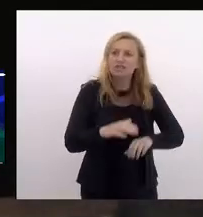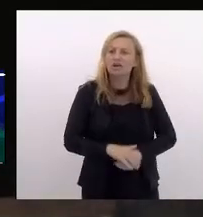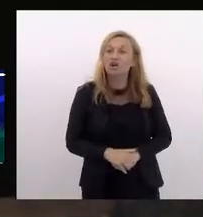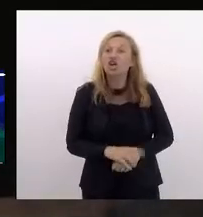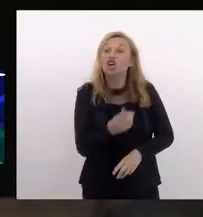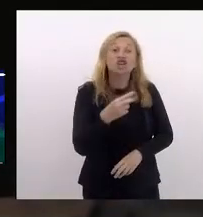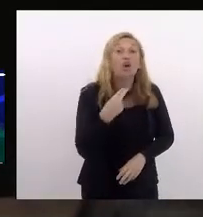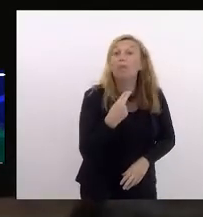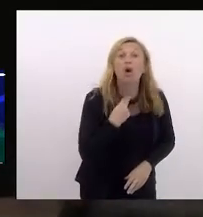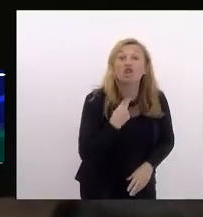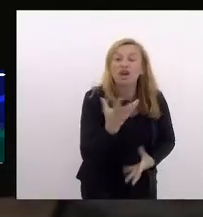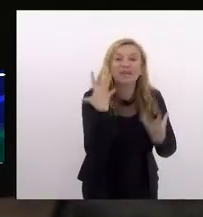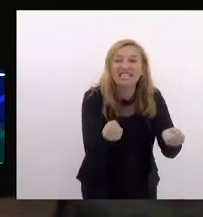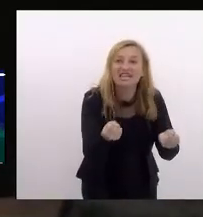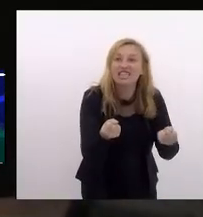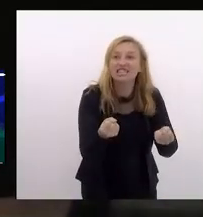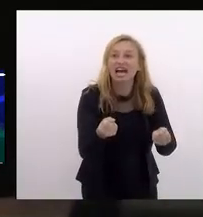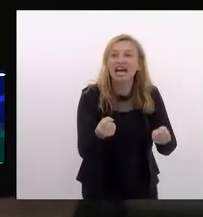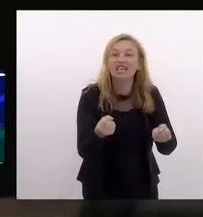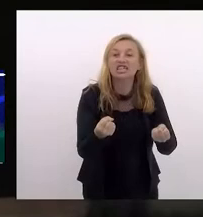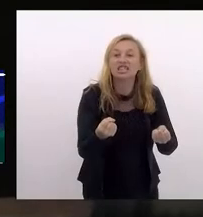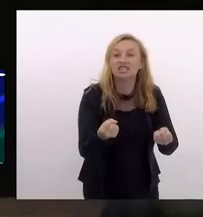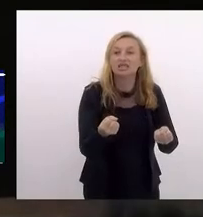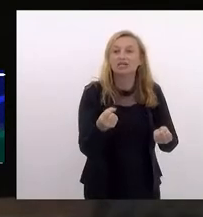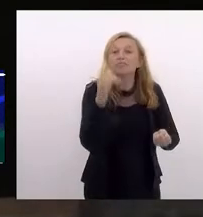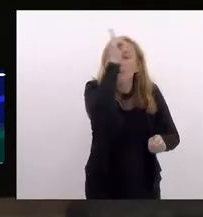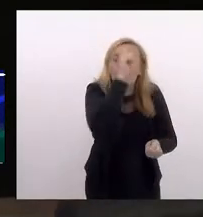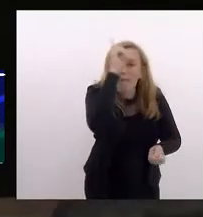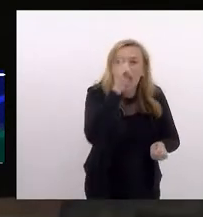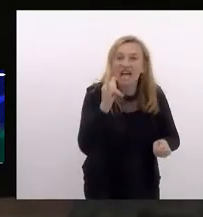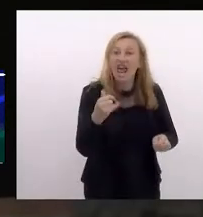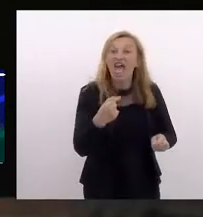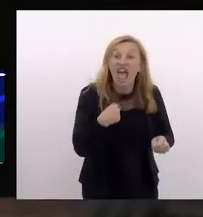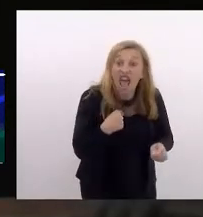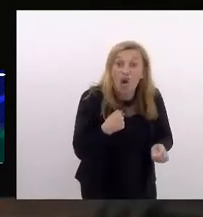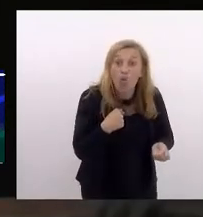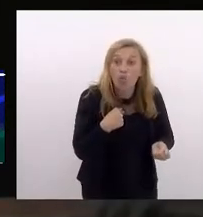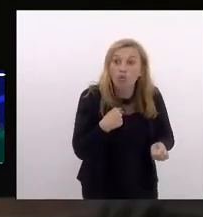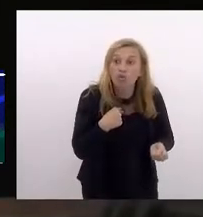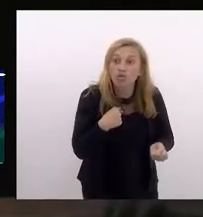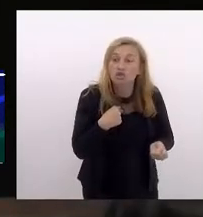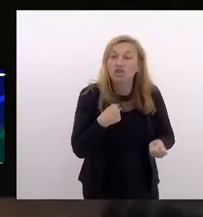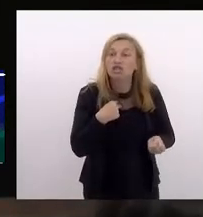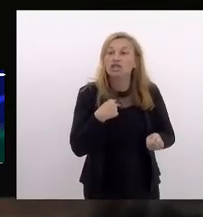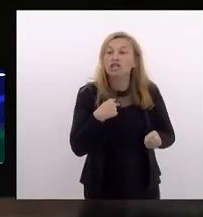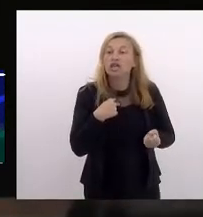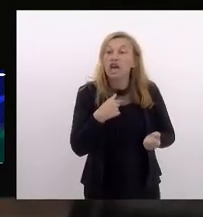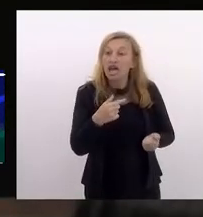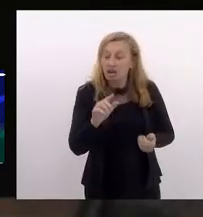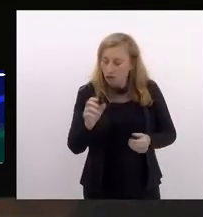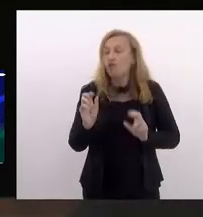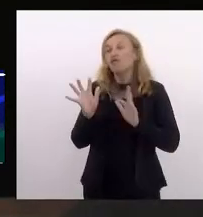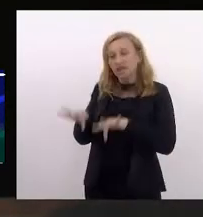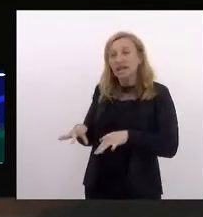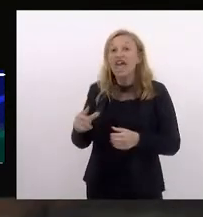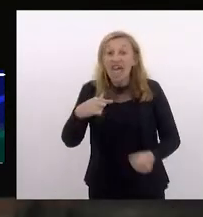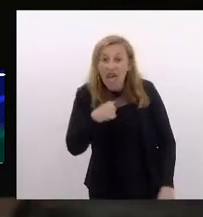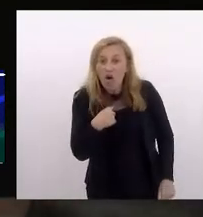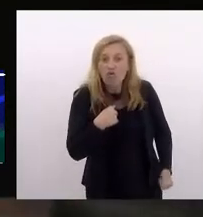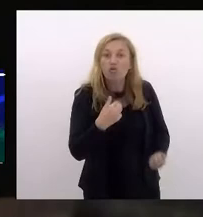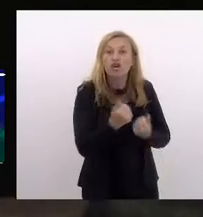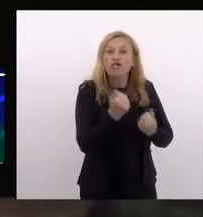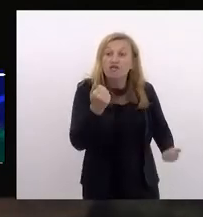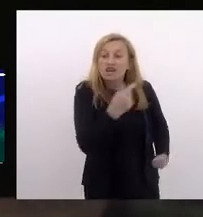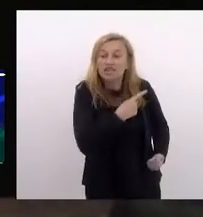nós não podemos admitir aberrações eu fui para comprar a senhora deputada concluir